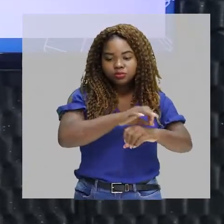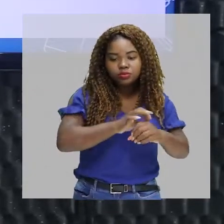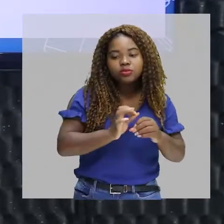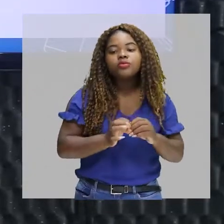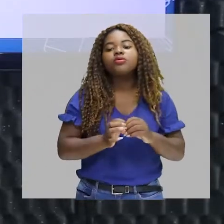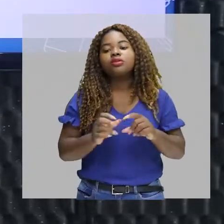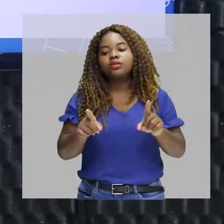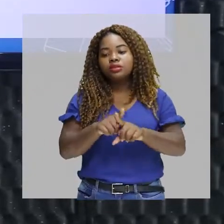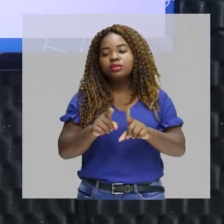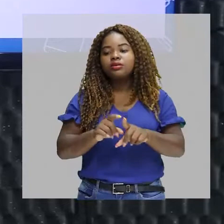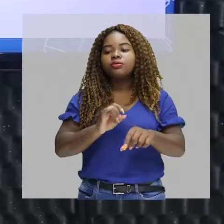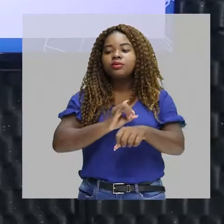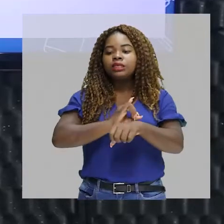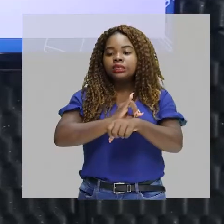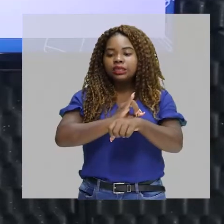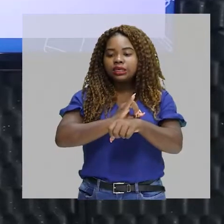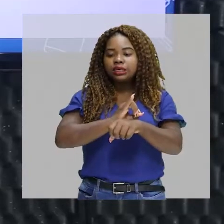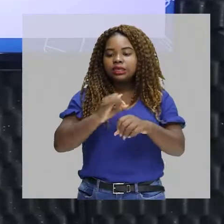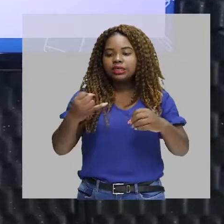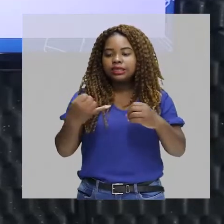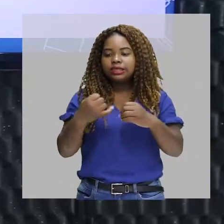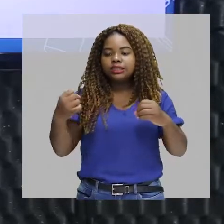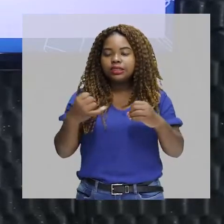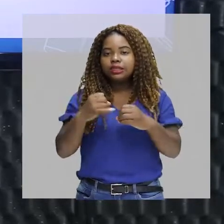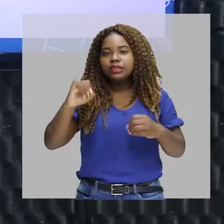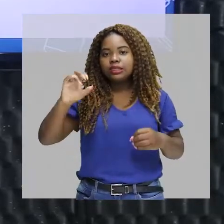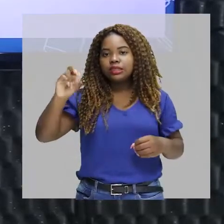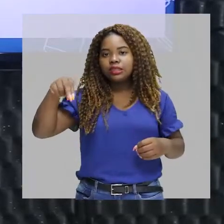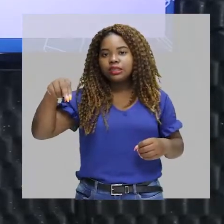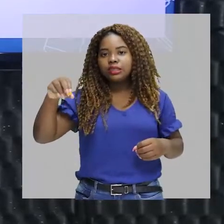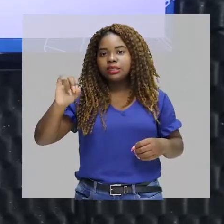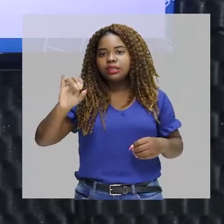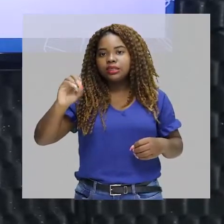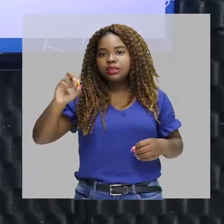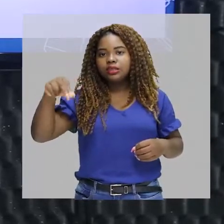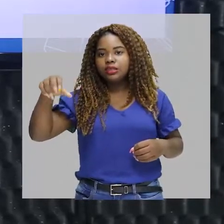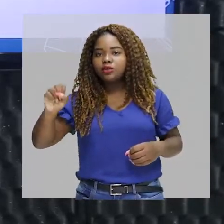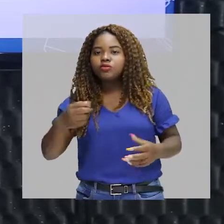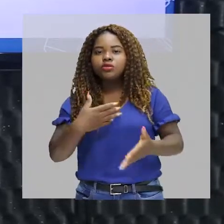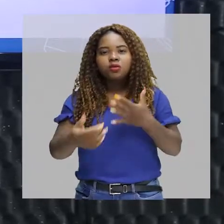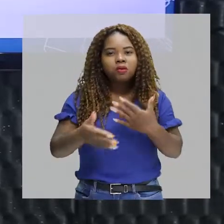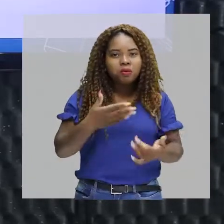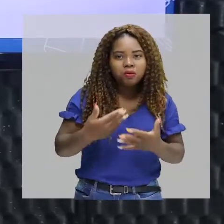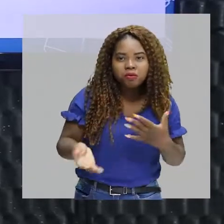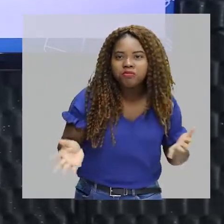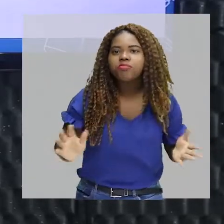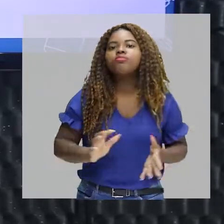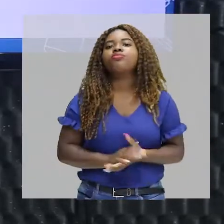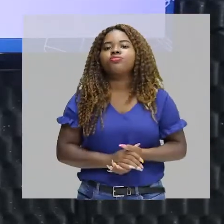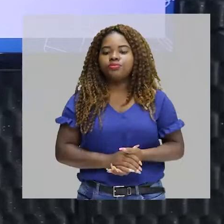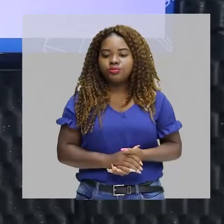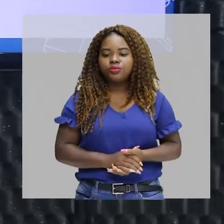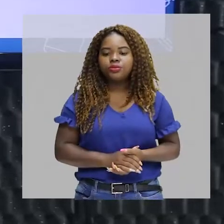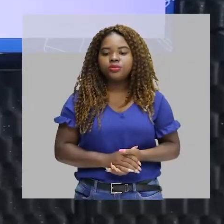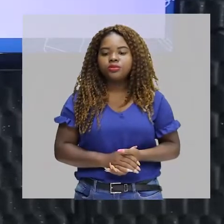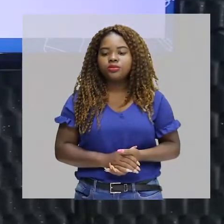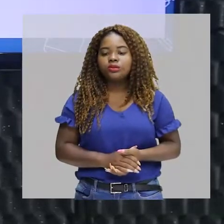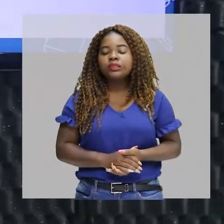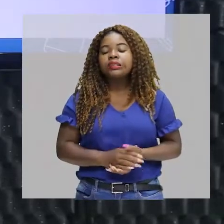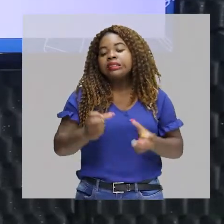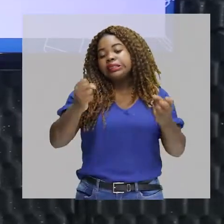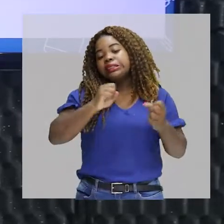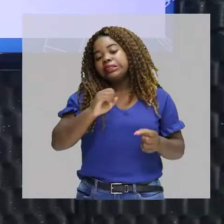moléculas, íons, elétrons, até bananas, se você quiser, ok? Turma, se a gente fala em 2